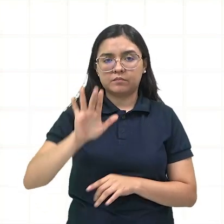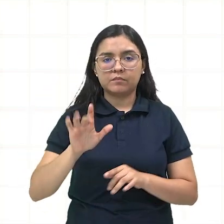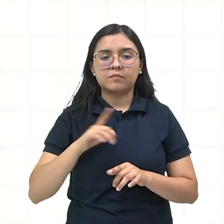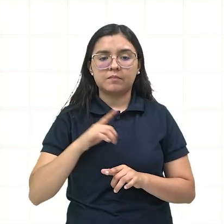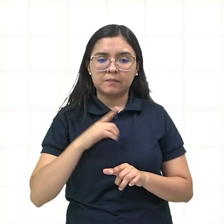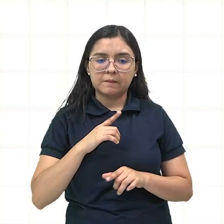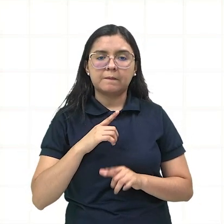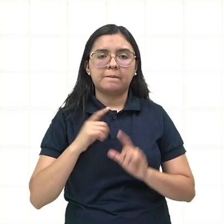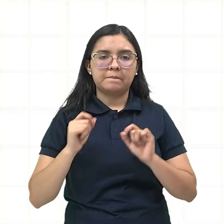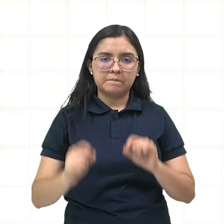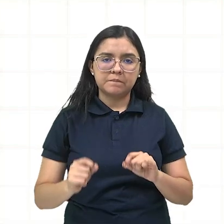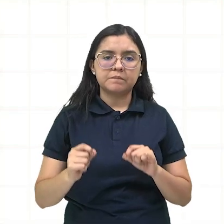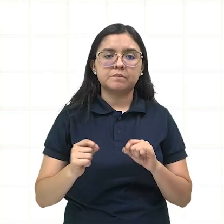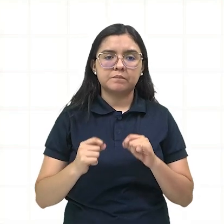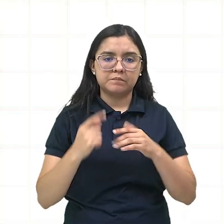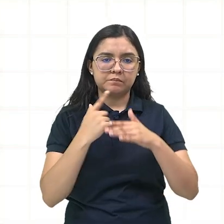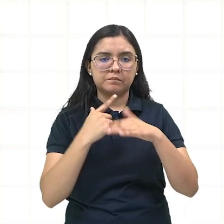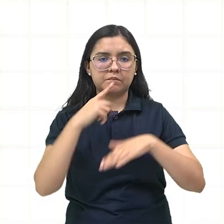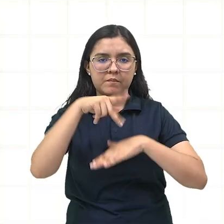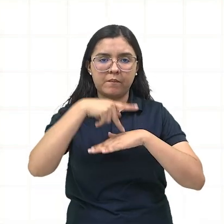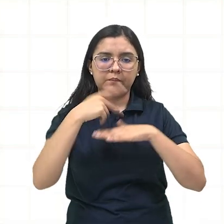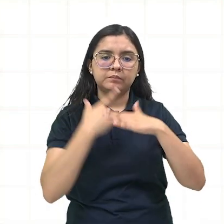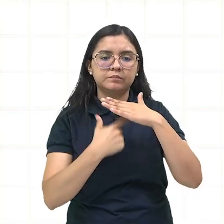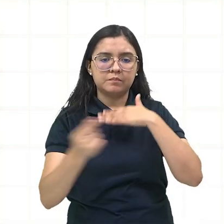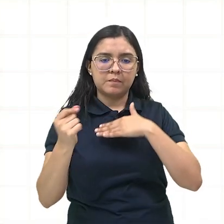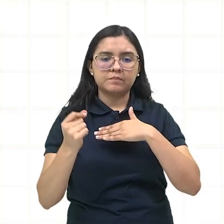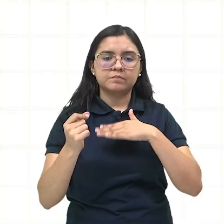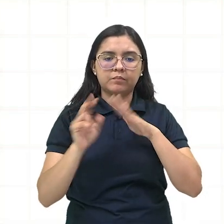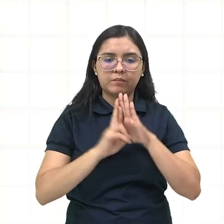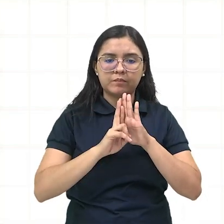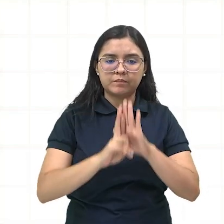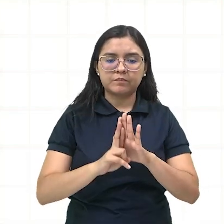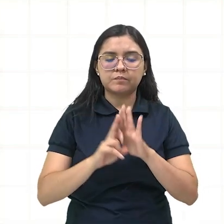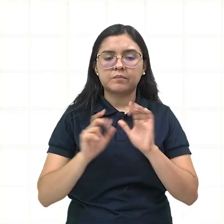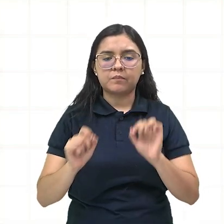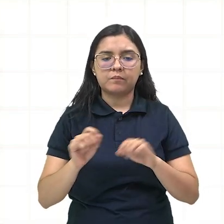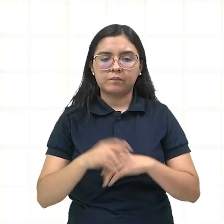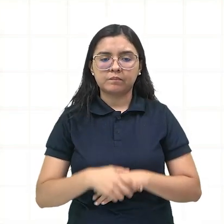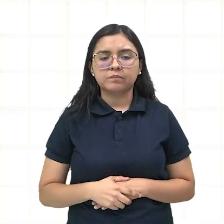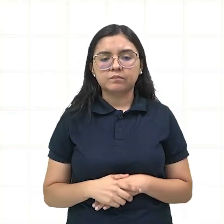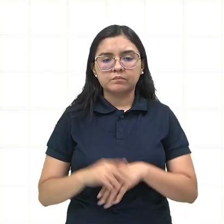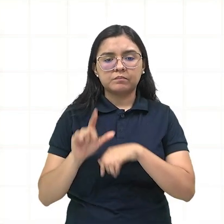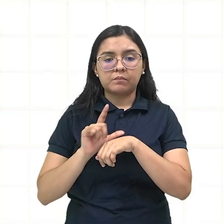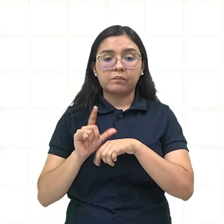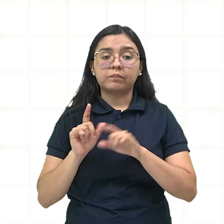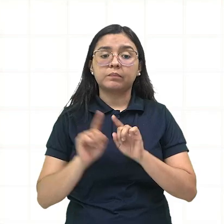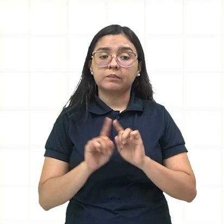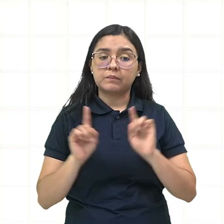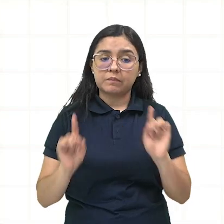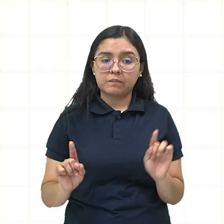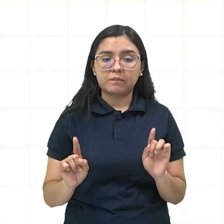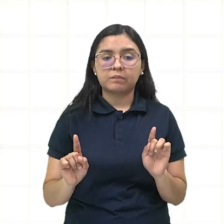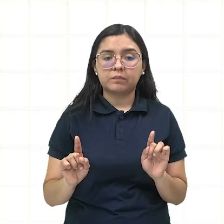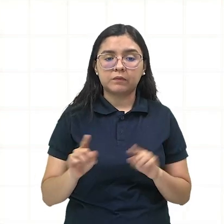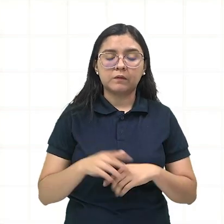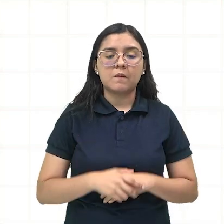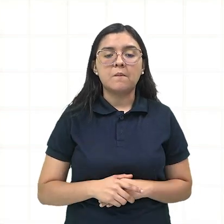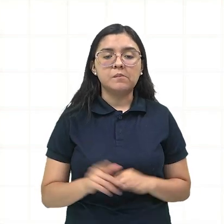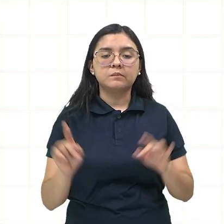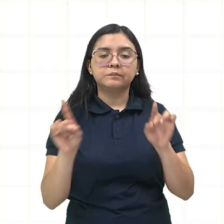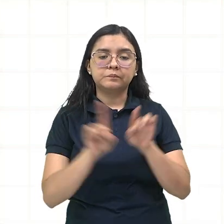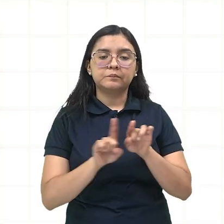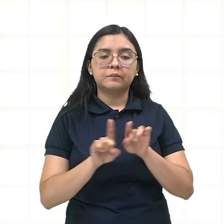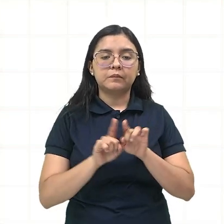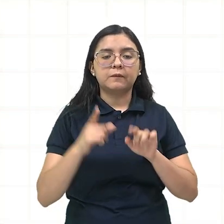refugiadas muito grande que estão representadas aí pela mancha lilás. Por outro lado, a gente tem aí